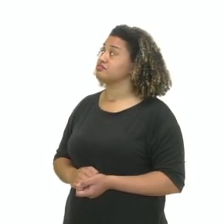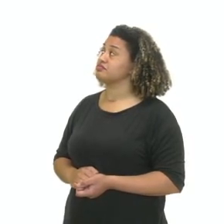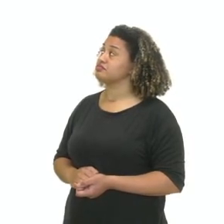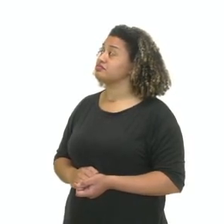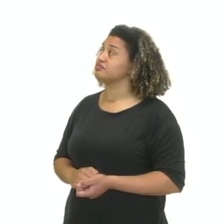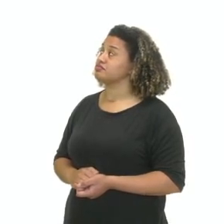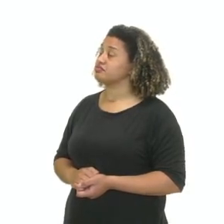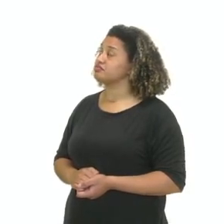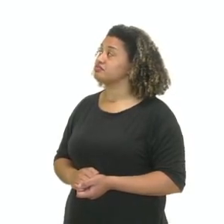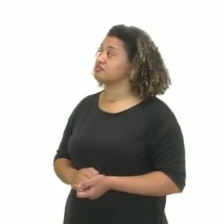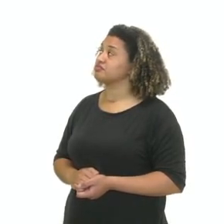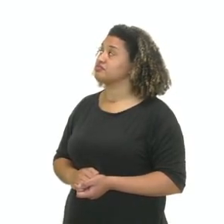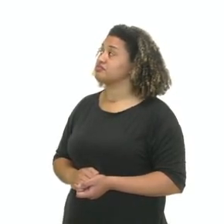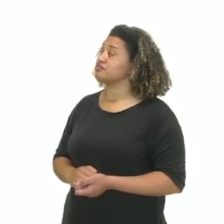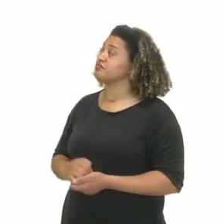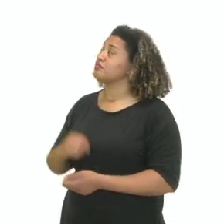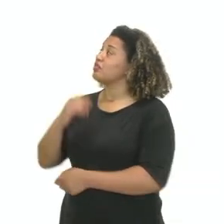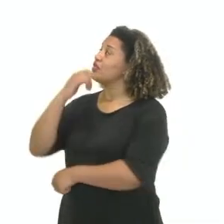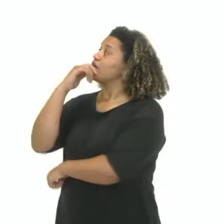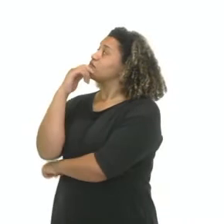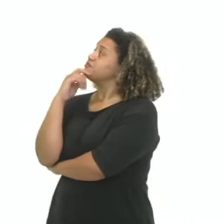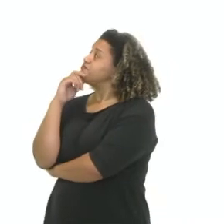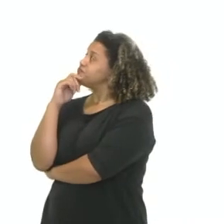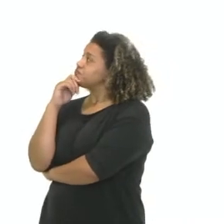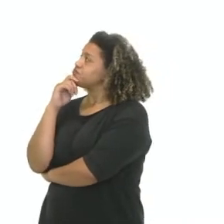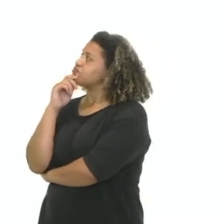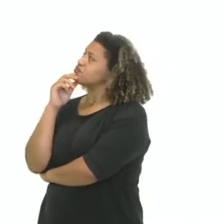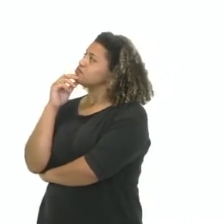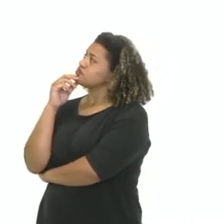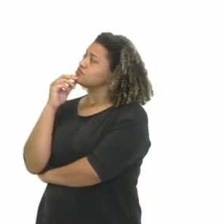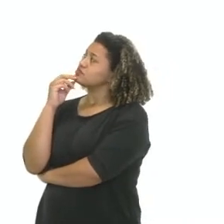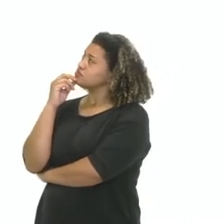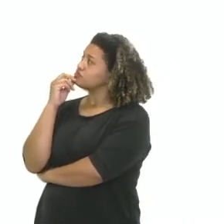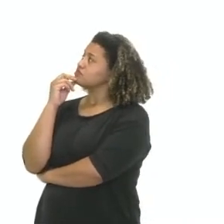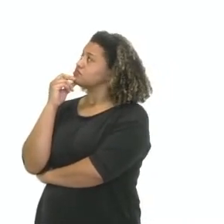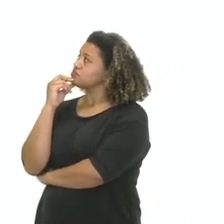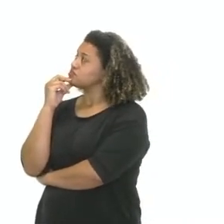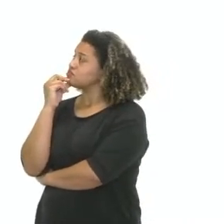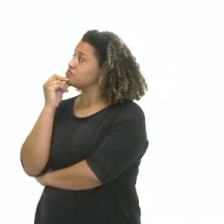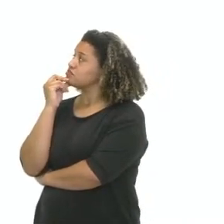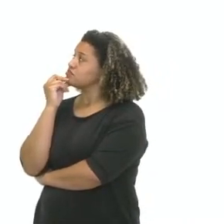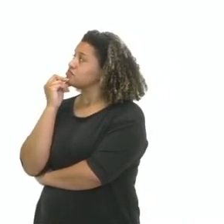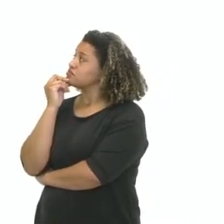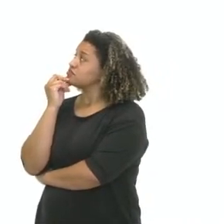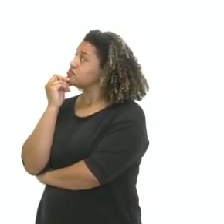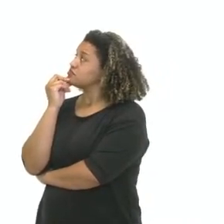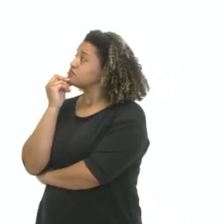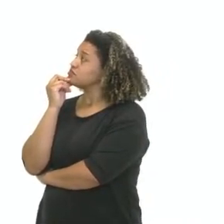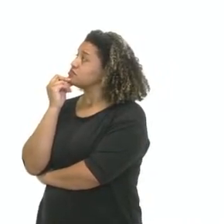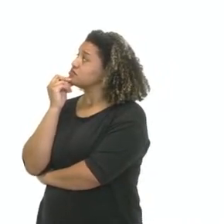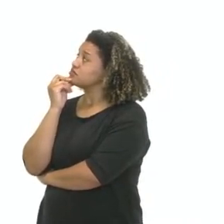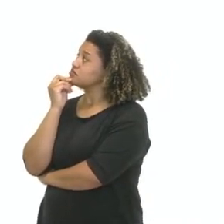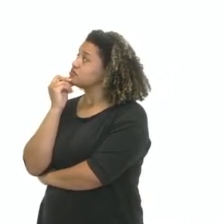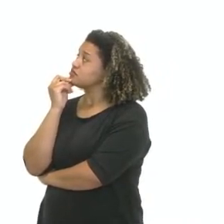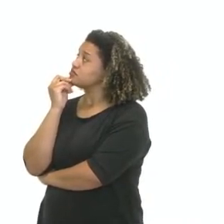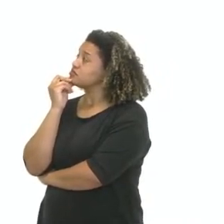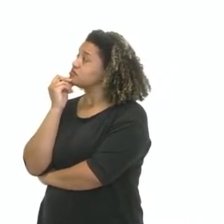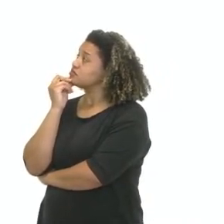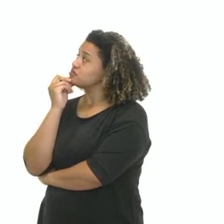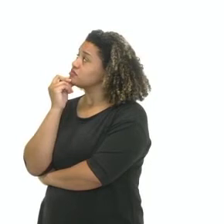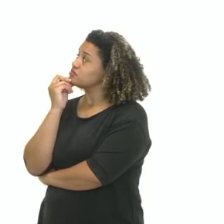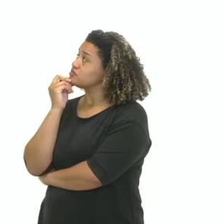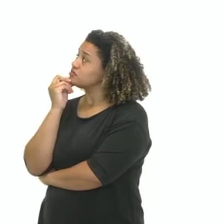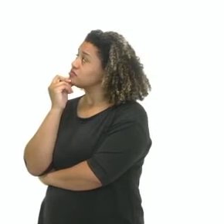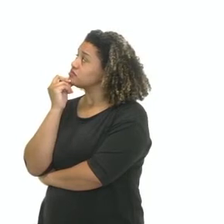e outras, qualquer pessoa imaginará que não houve míngua nem sobra e conseguintemente